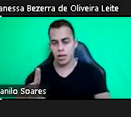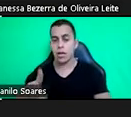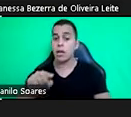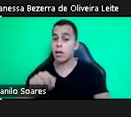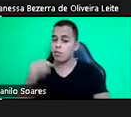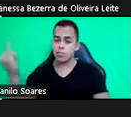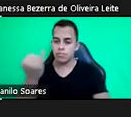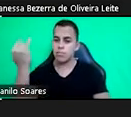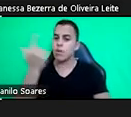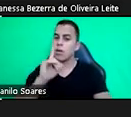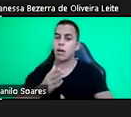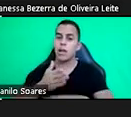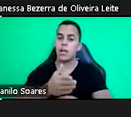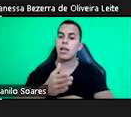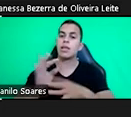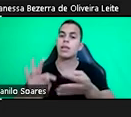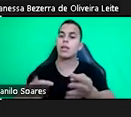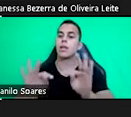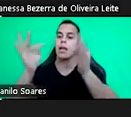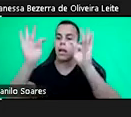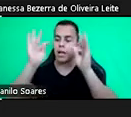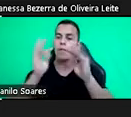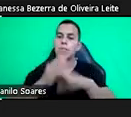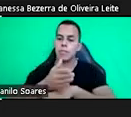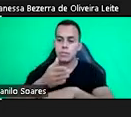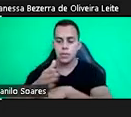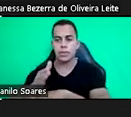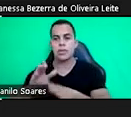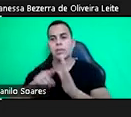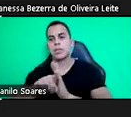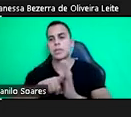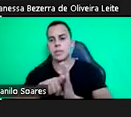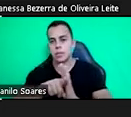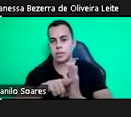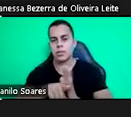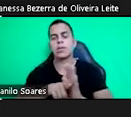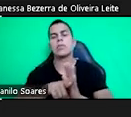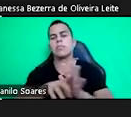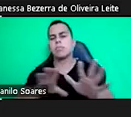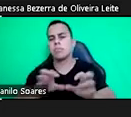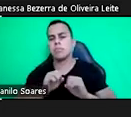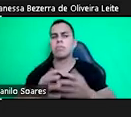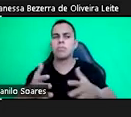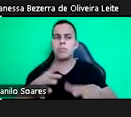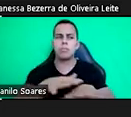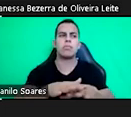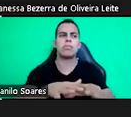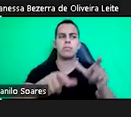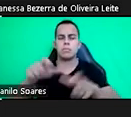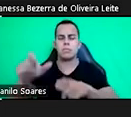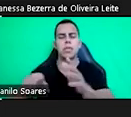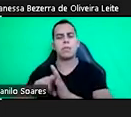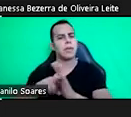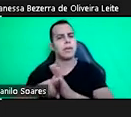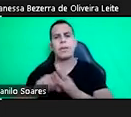à tecnologia, de sequenciamento, de acesso à análise de ponta, de integração com pesquisadores de